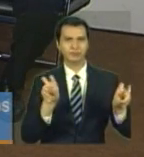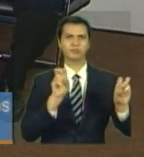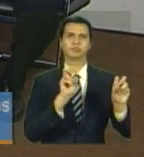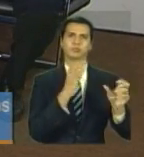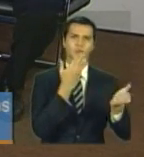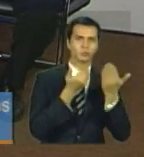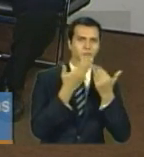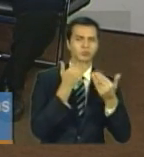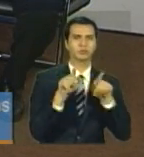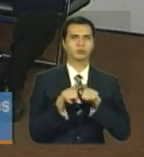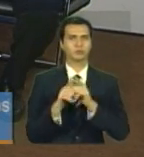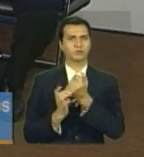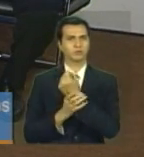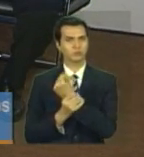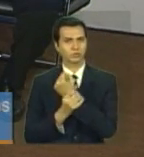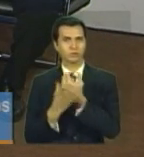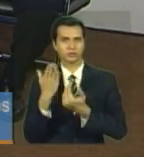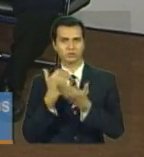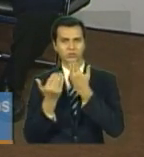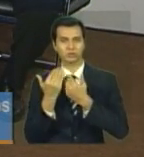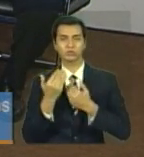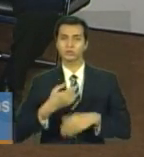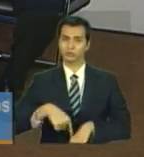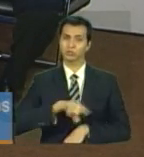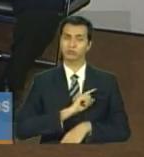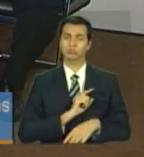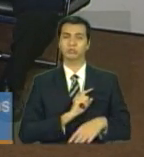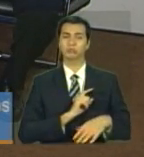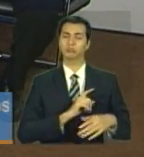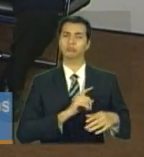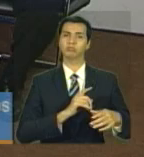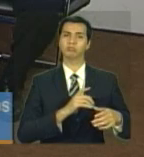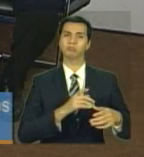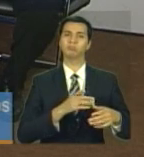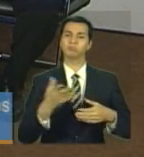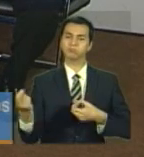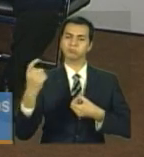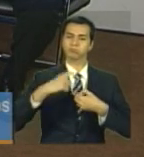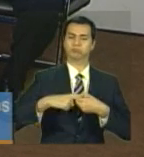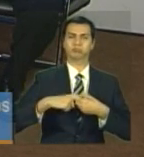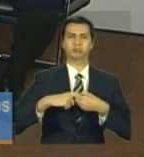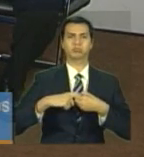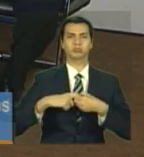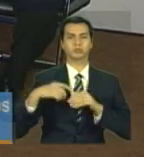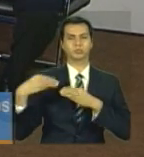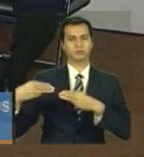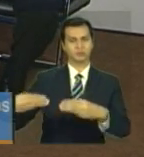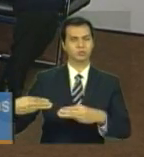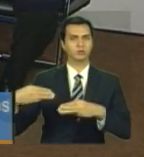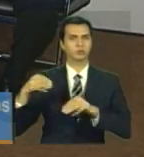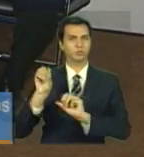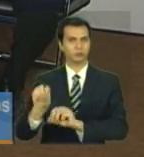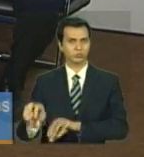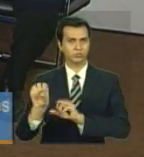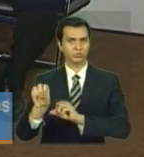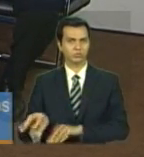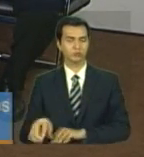envolvendo técnicos, gestores, professores, né, na área de educação, envolvendo o Ministério da Educação,